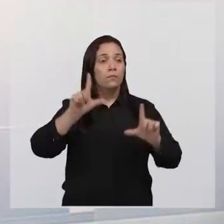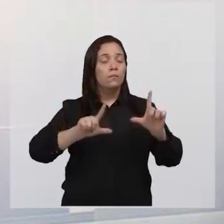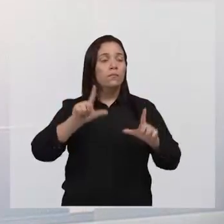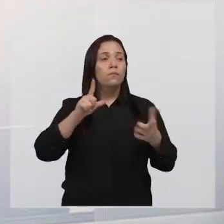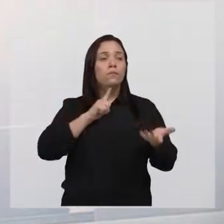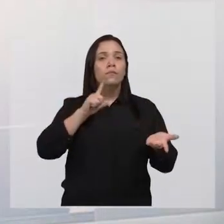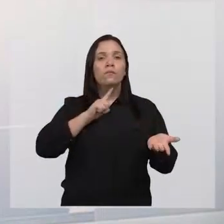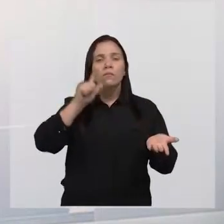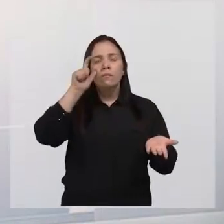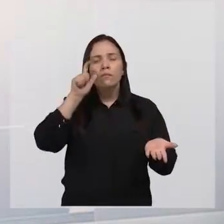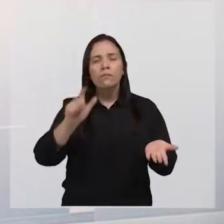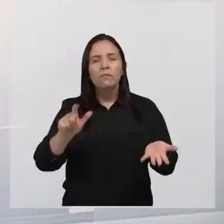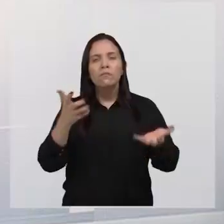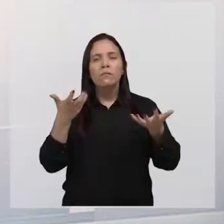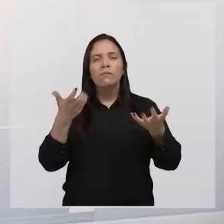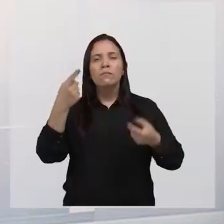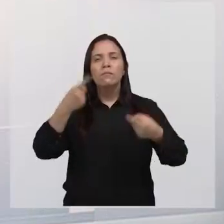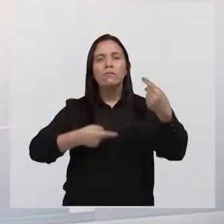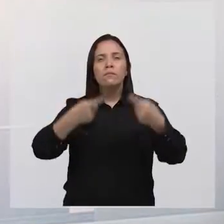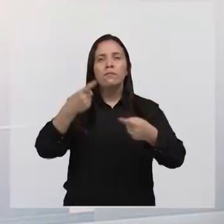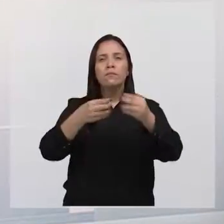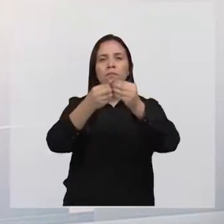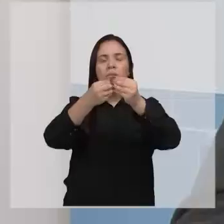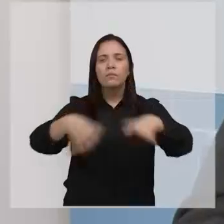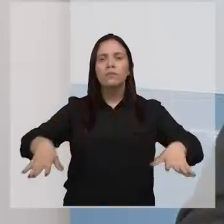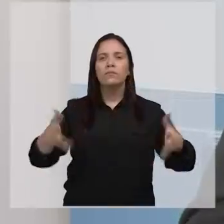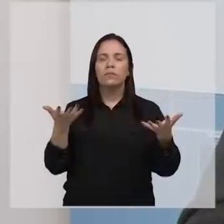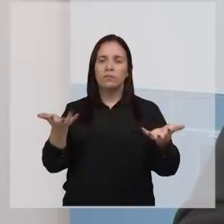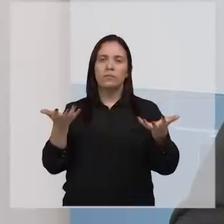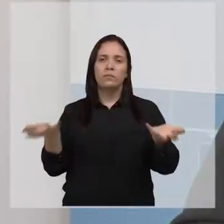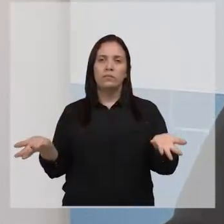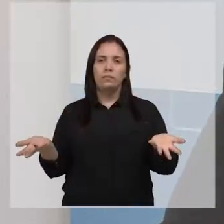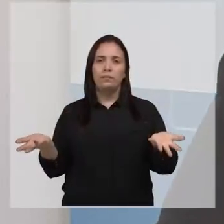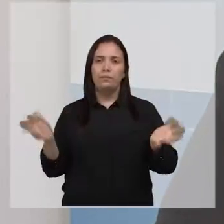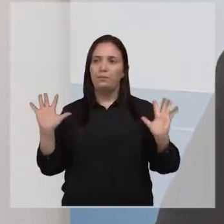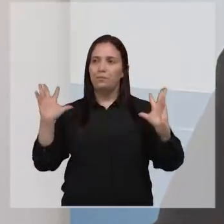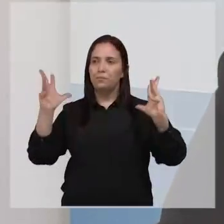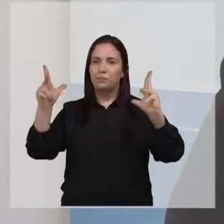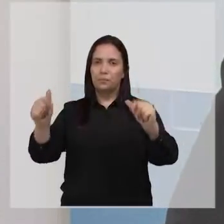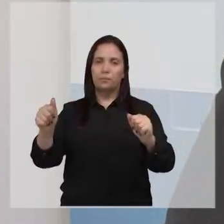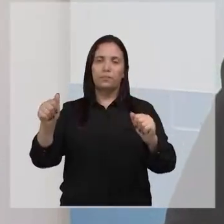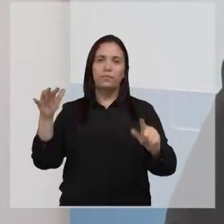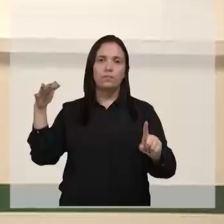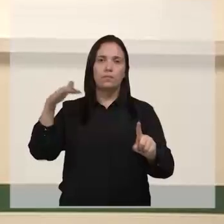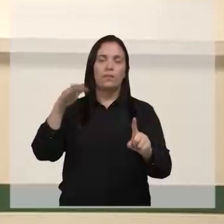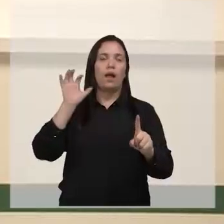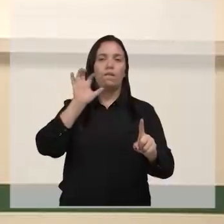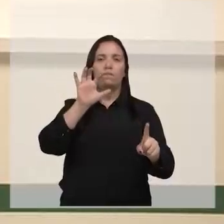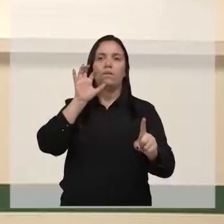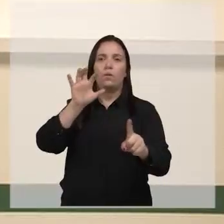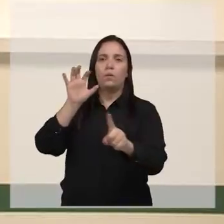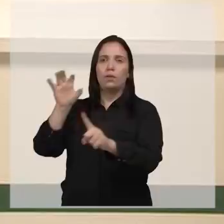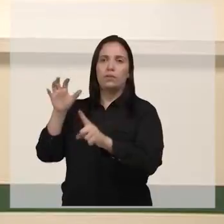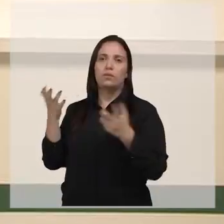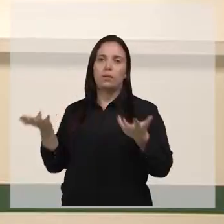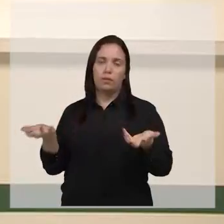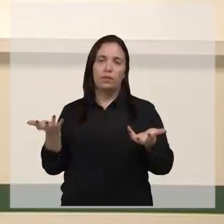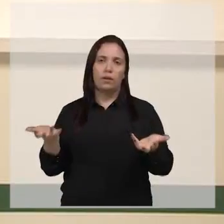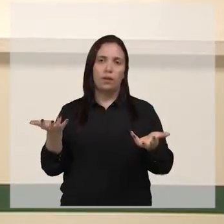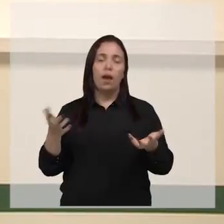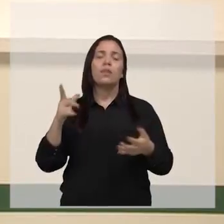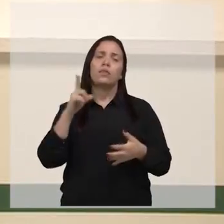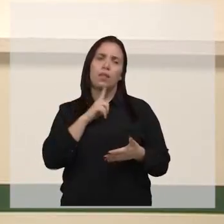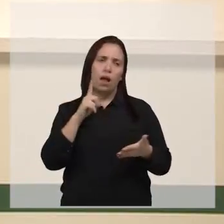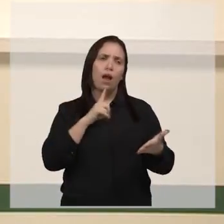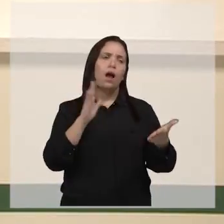de desmoralizar a classe política. É uma desconstrução da classe política como um todo. Não que a mesma não ajude a fazer